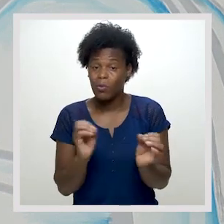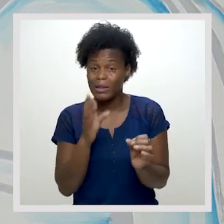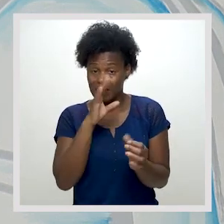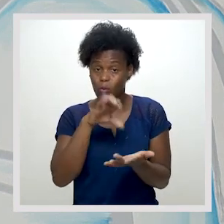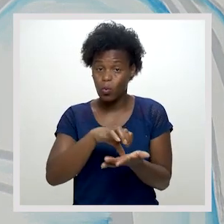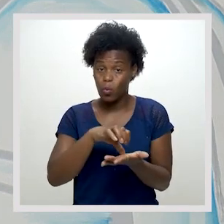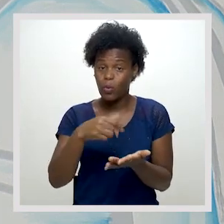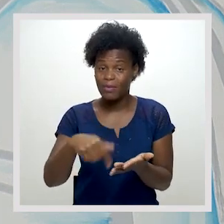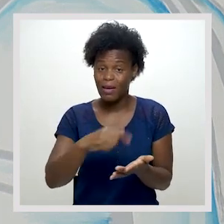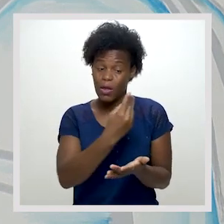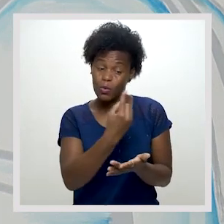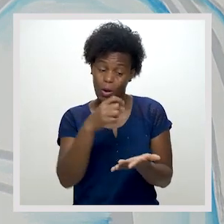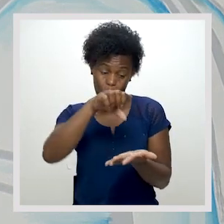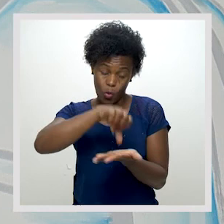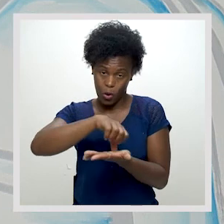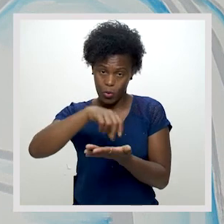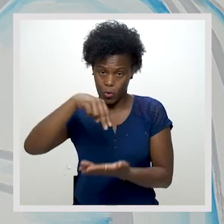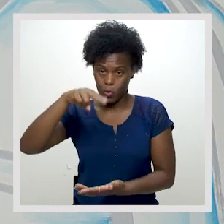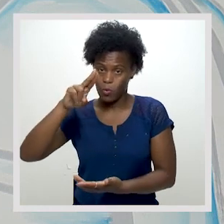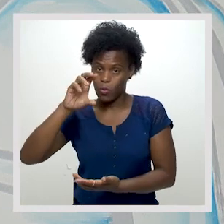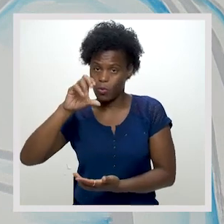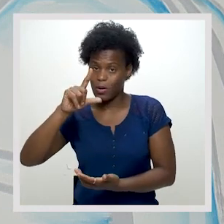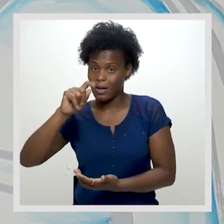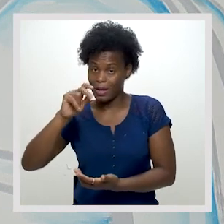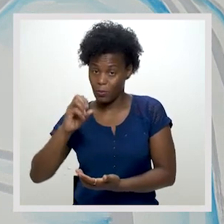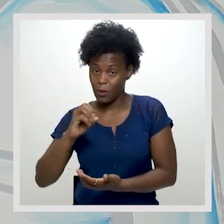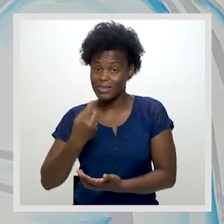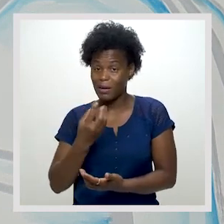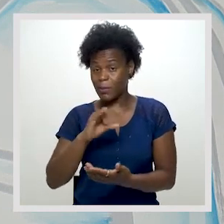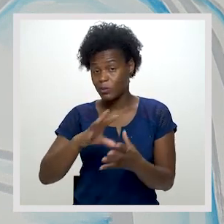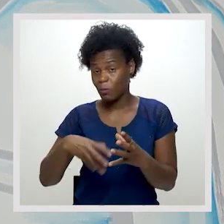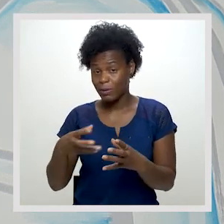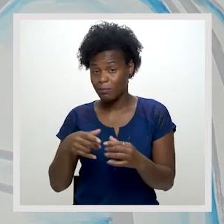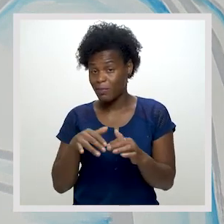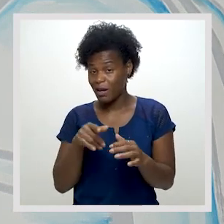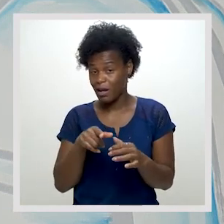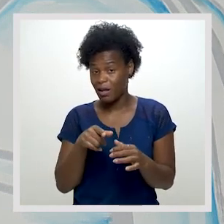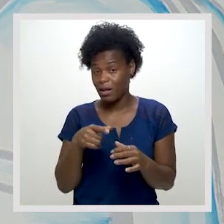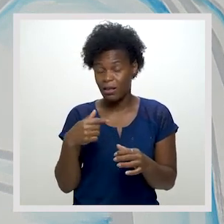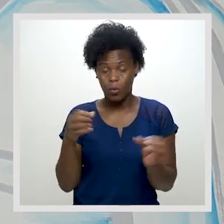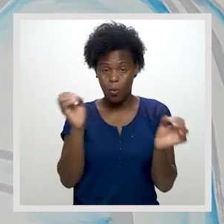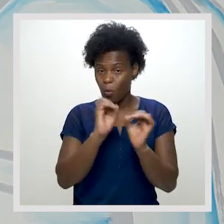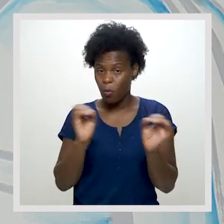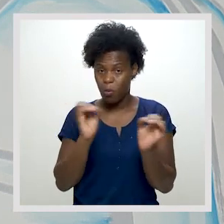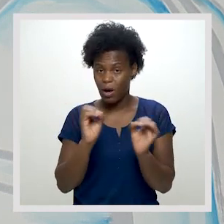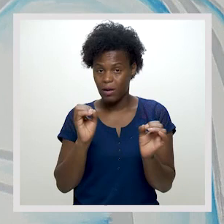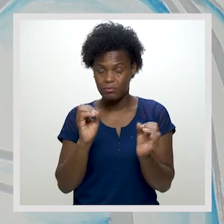núcleo individualizado, seriam os mais complexos. Mas não o